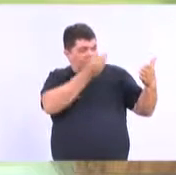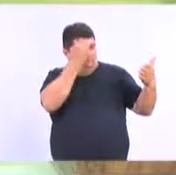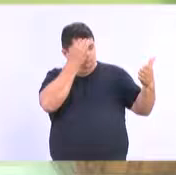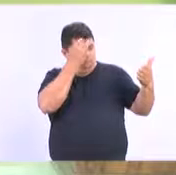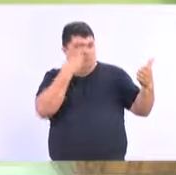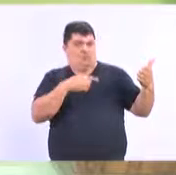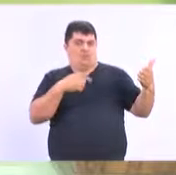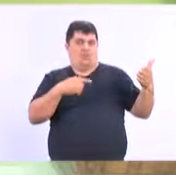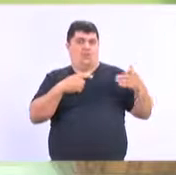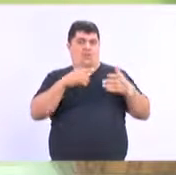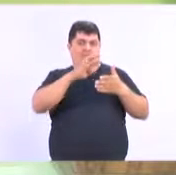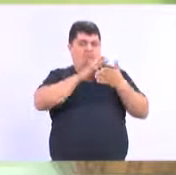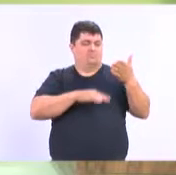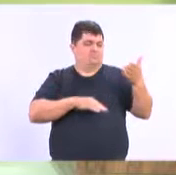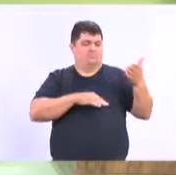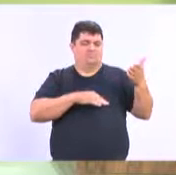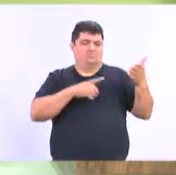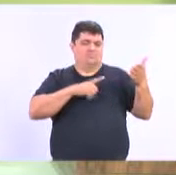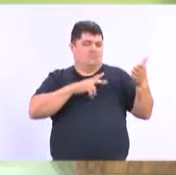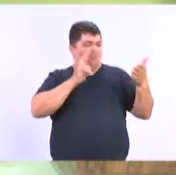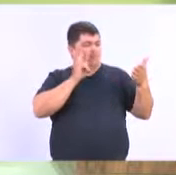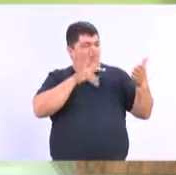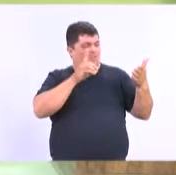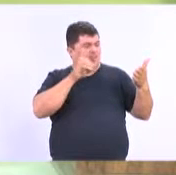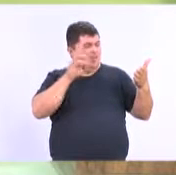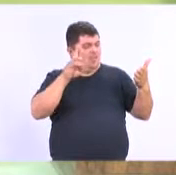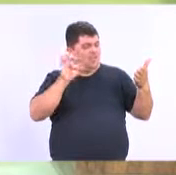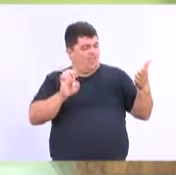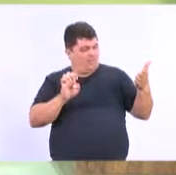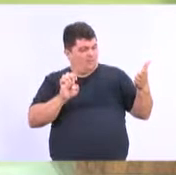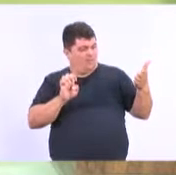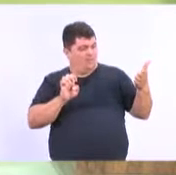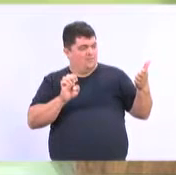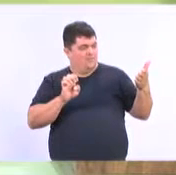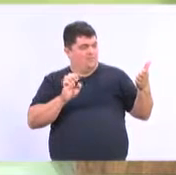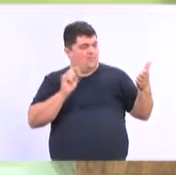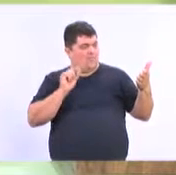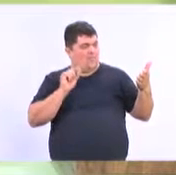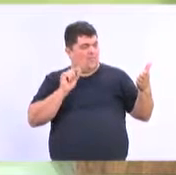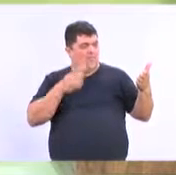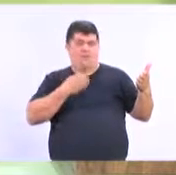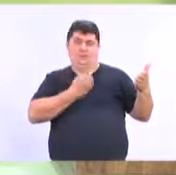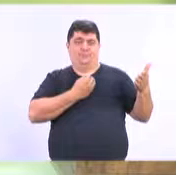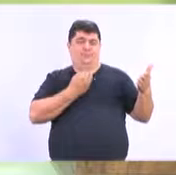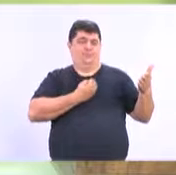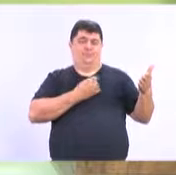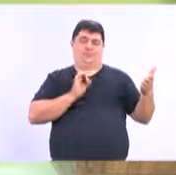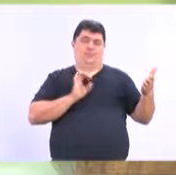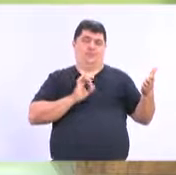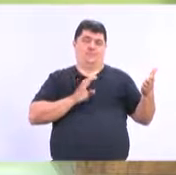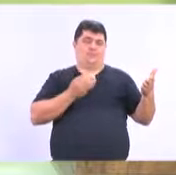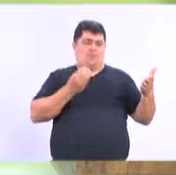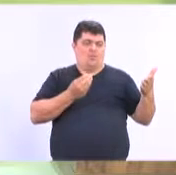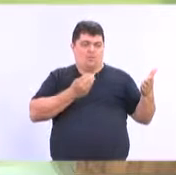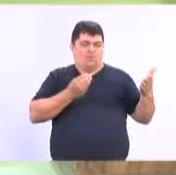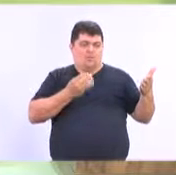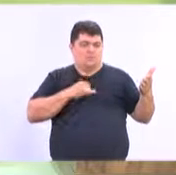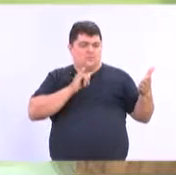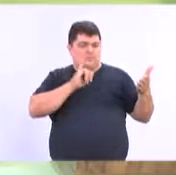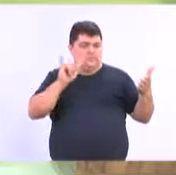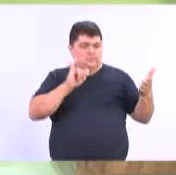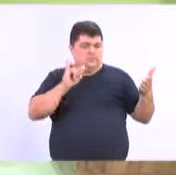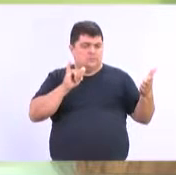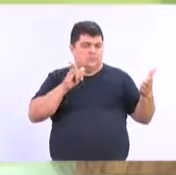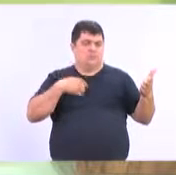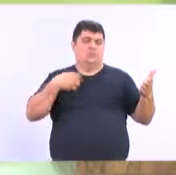vê geralmente no balanço patrimonial, na DRE, como o professor Adriano demonstrou, são números. Mas como ali tem informações?